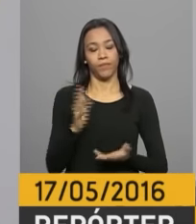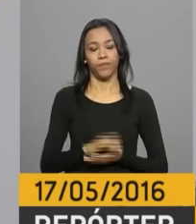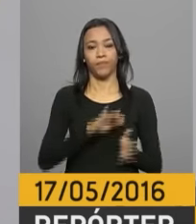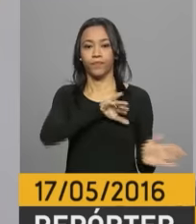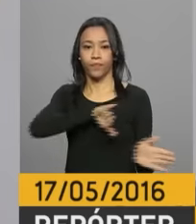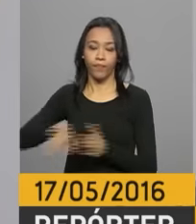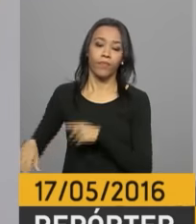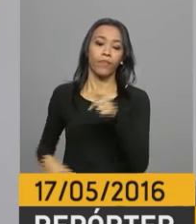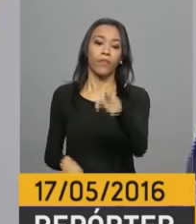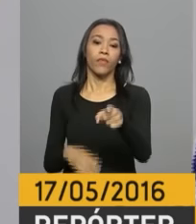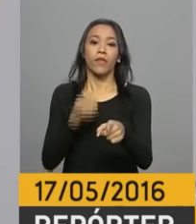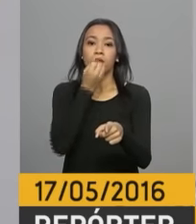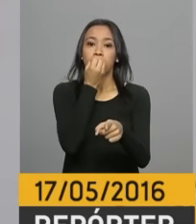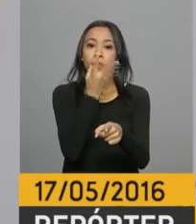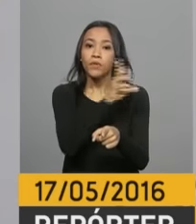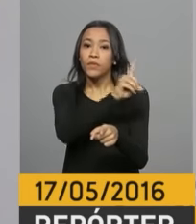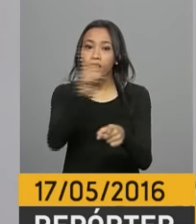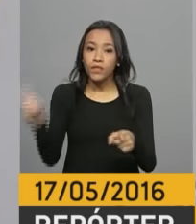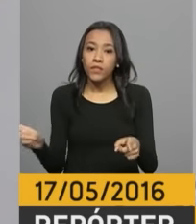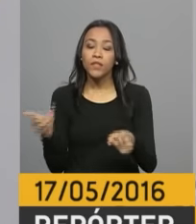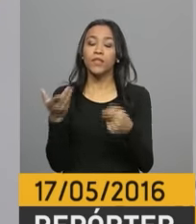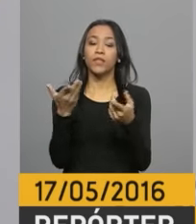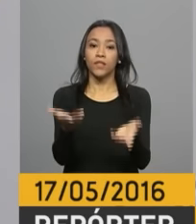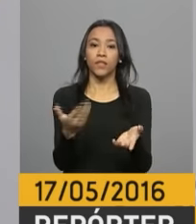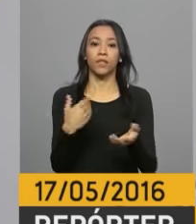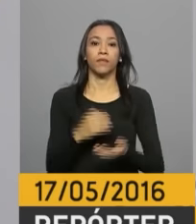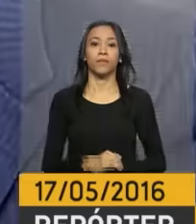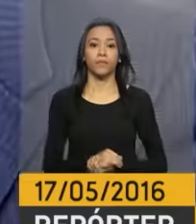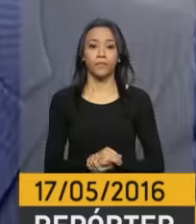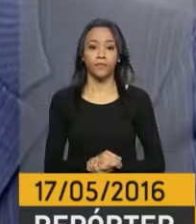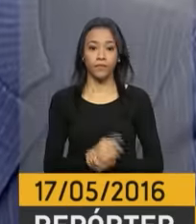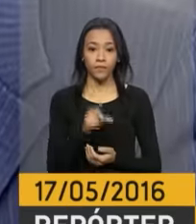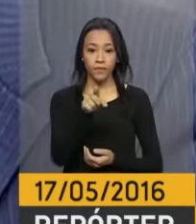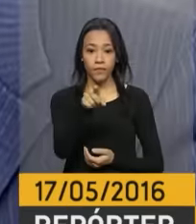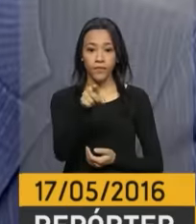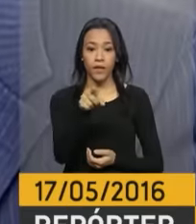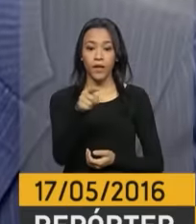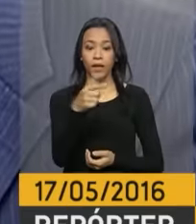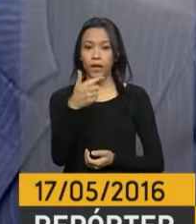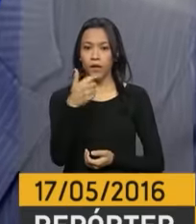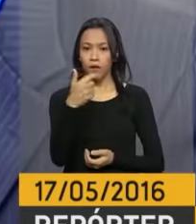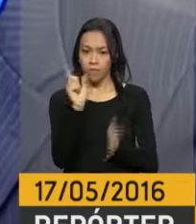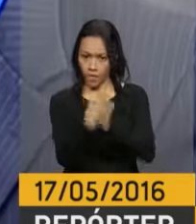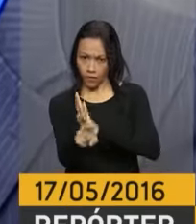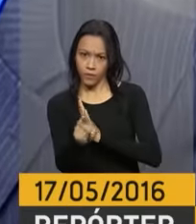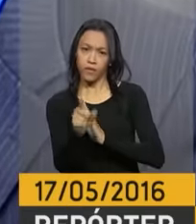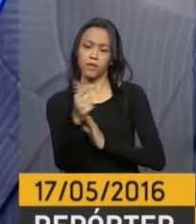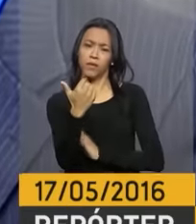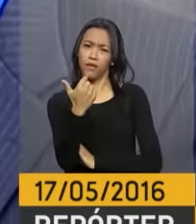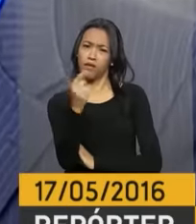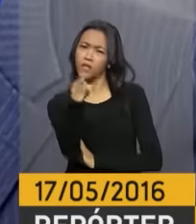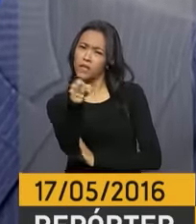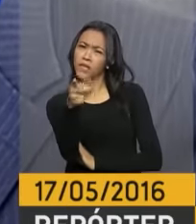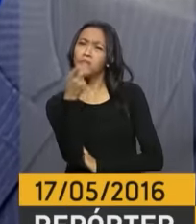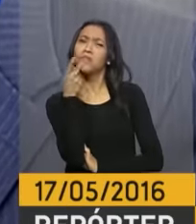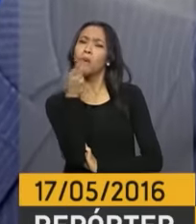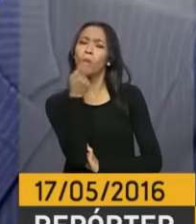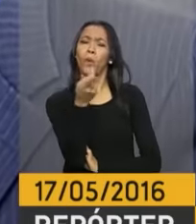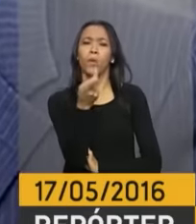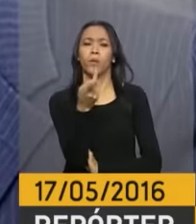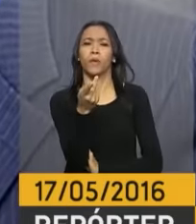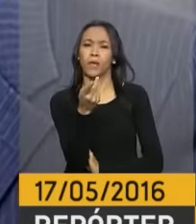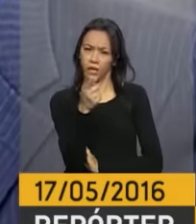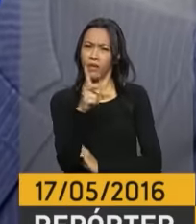dia, ministro. Bom dia, secretários. Leandra Pérez, do Valor Econômico, Valor Pro. O senhor mencionou que haverá uma